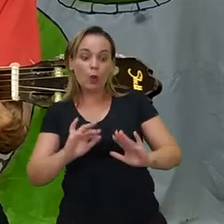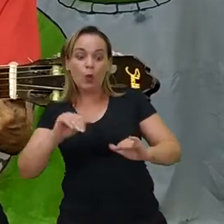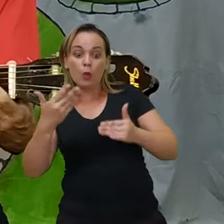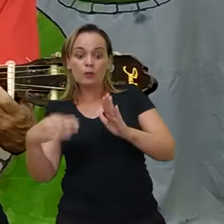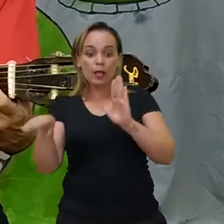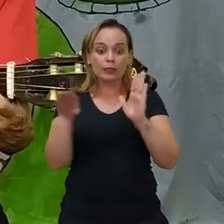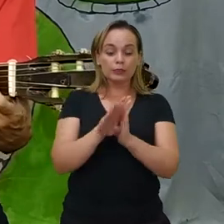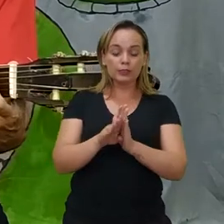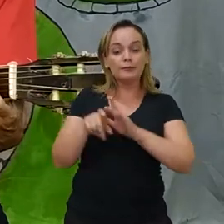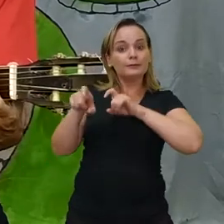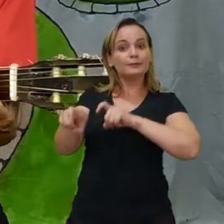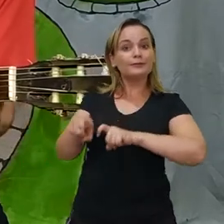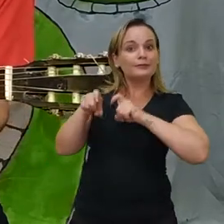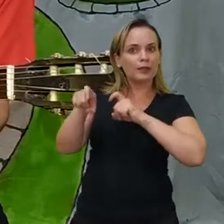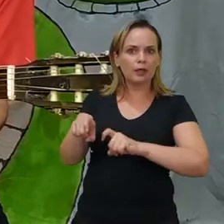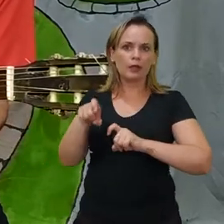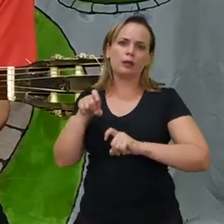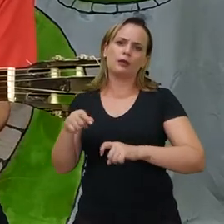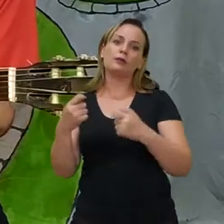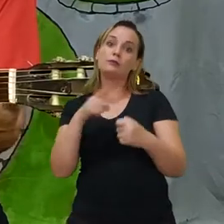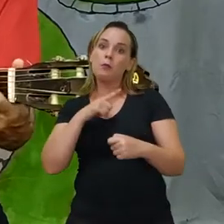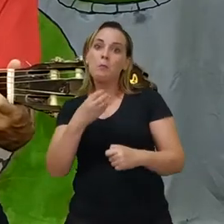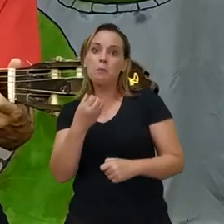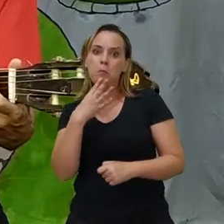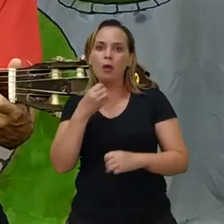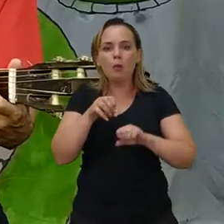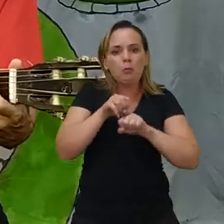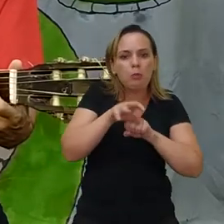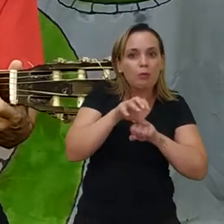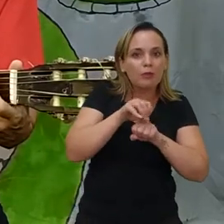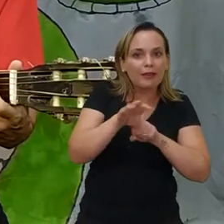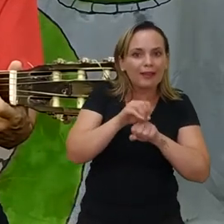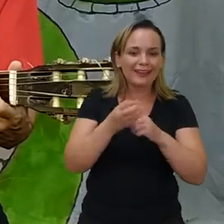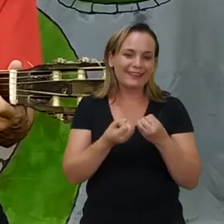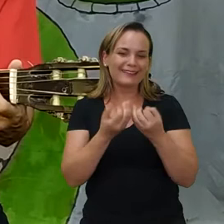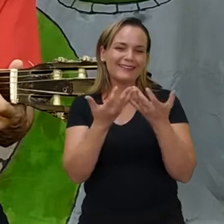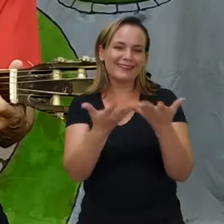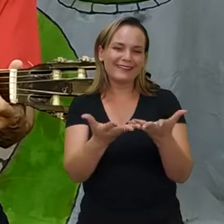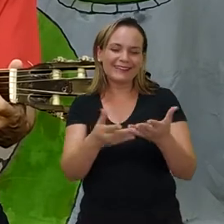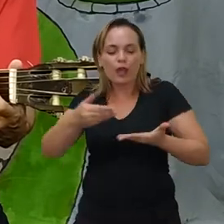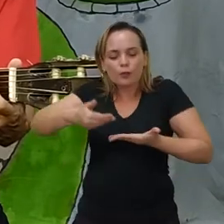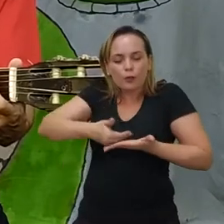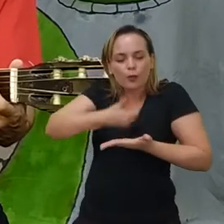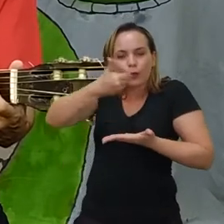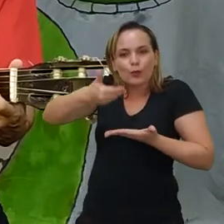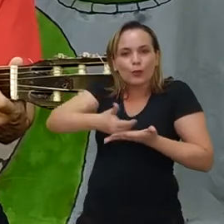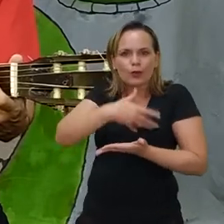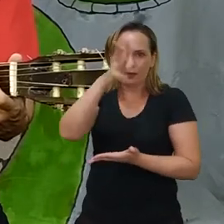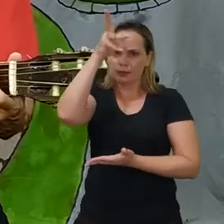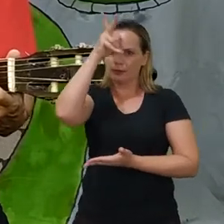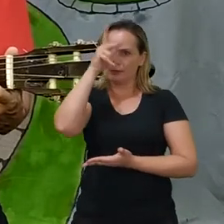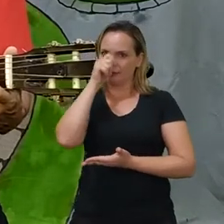chegar na fazenda, tem uma boa receitinha. Dê a ela uma canja de galinha.